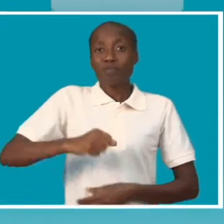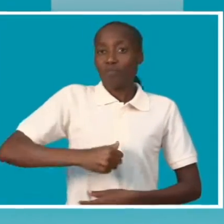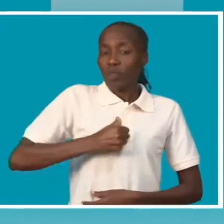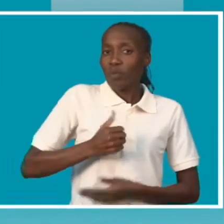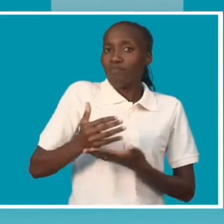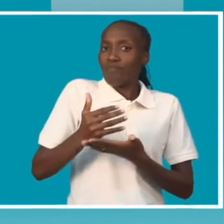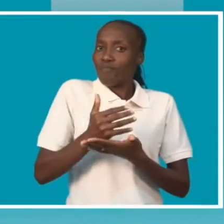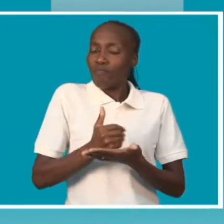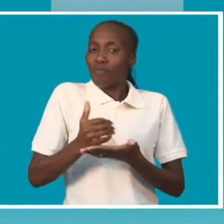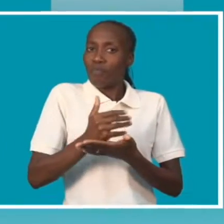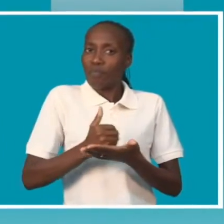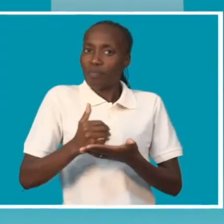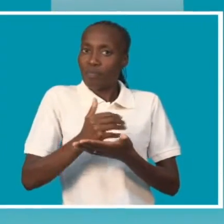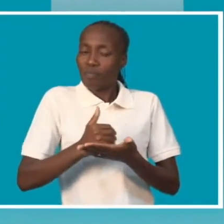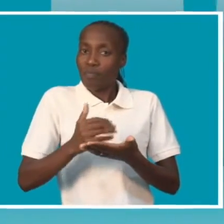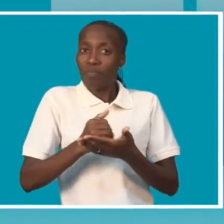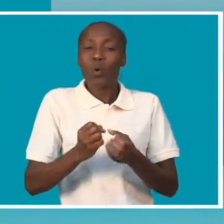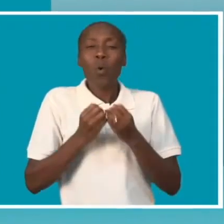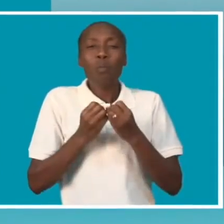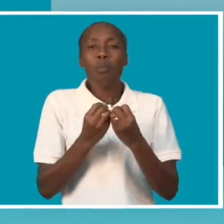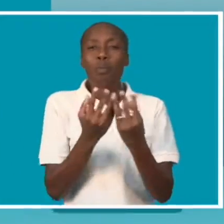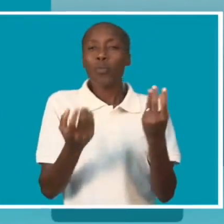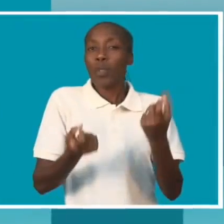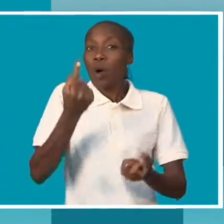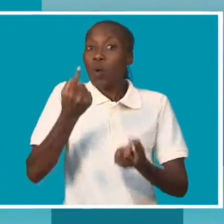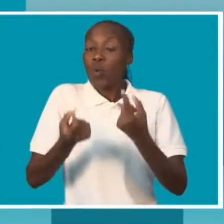consigo muita coisa.